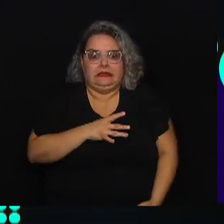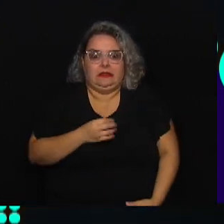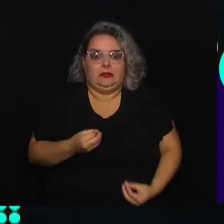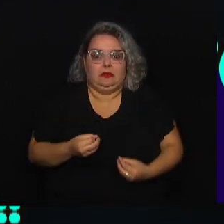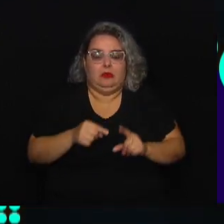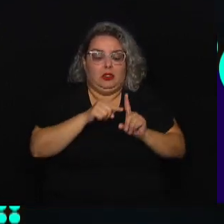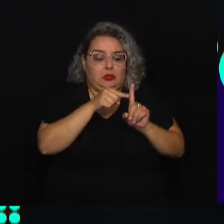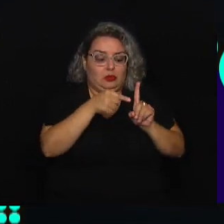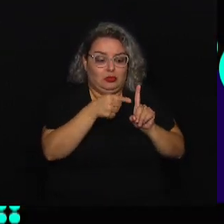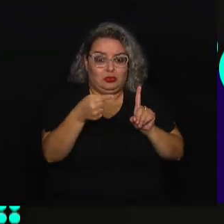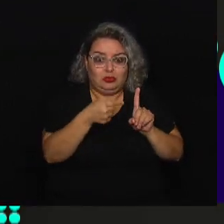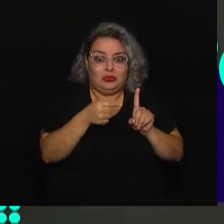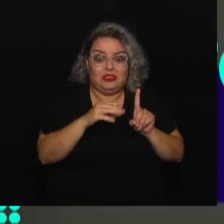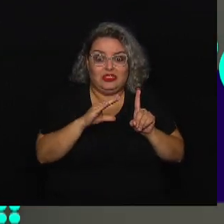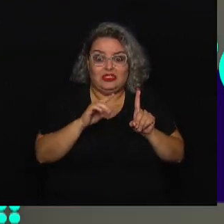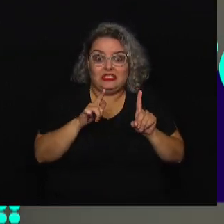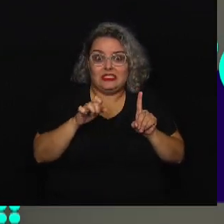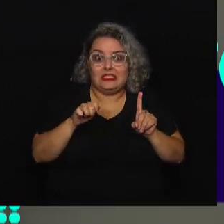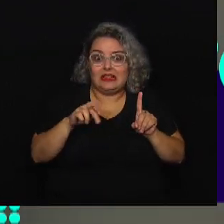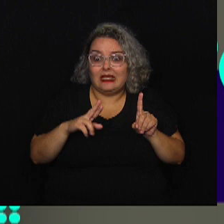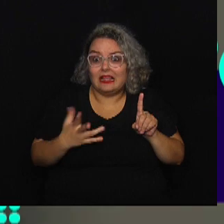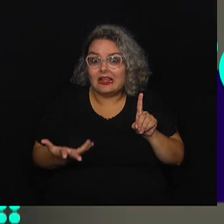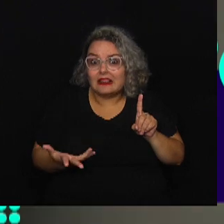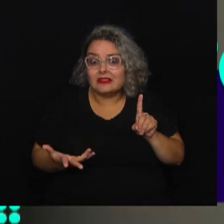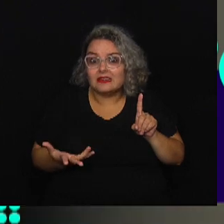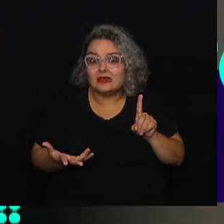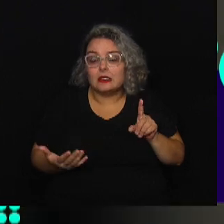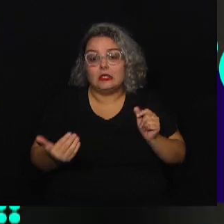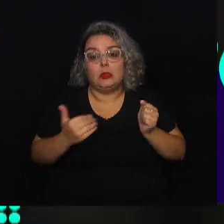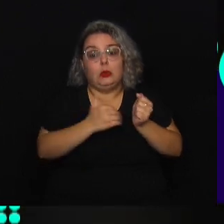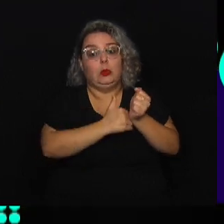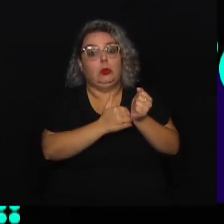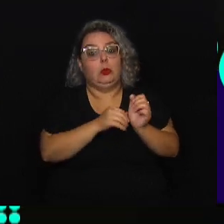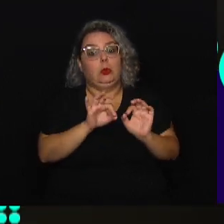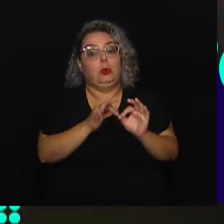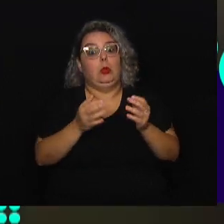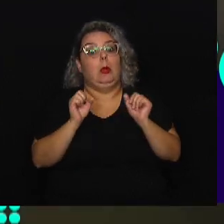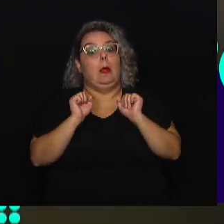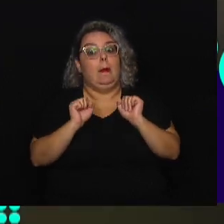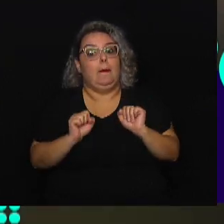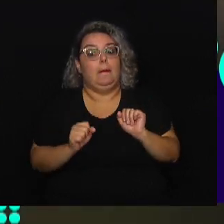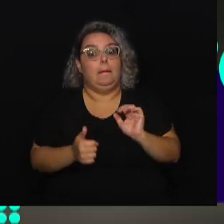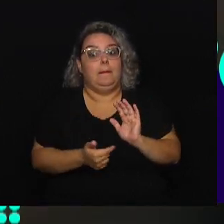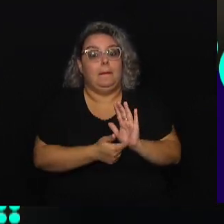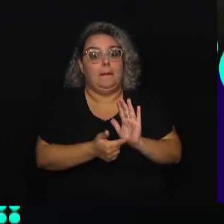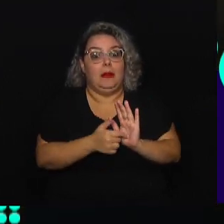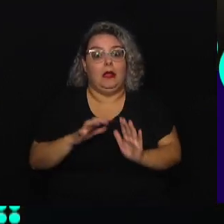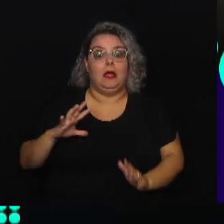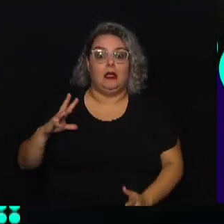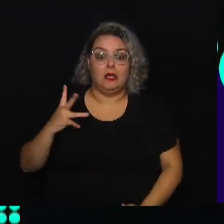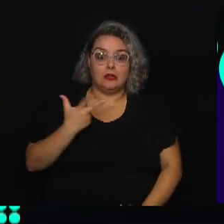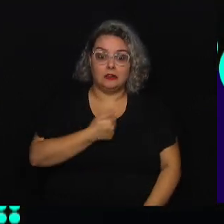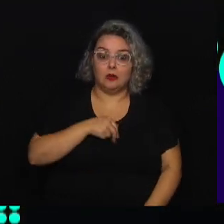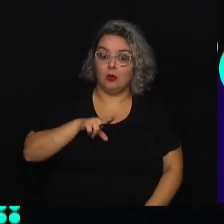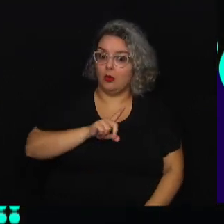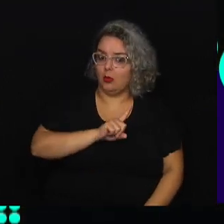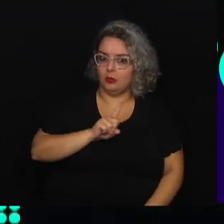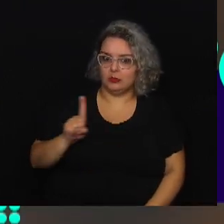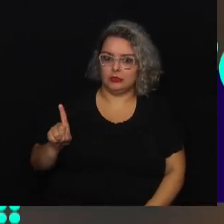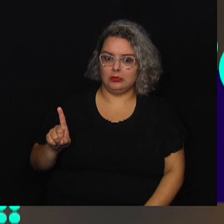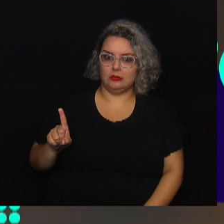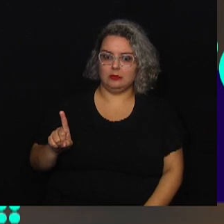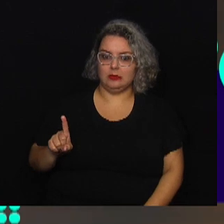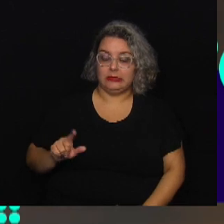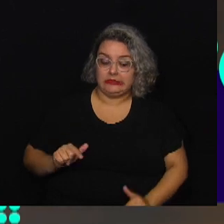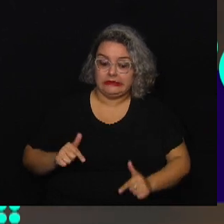na barriga de Claire. Agora, segredos familiares podem significar a salvação ou não nesta luta contra